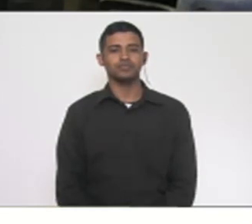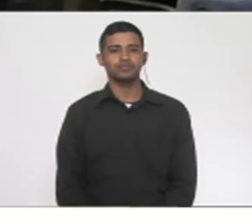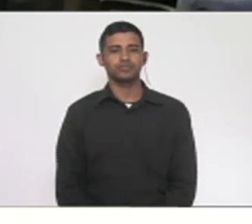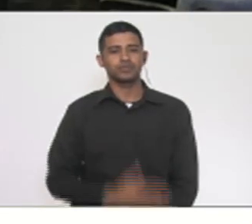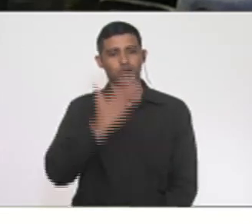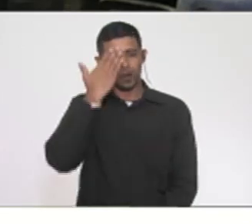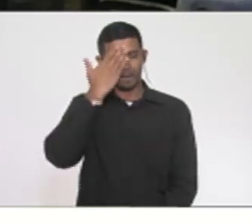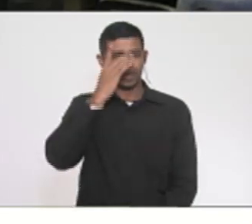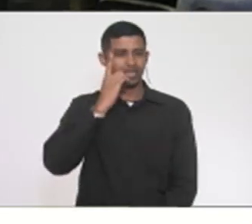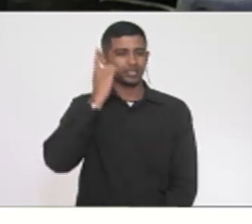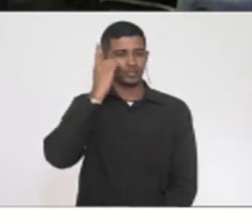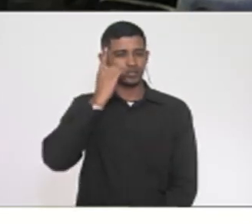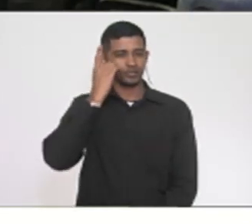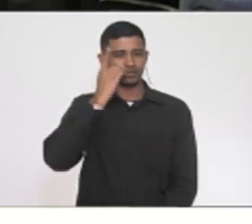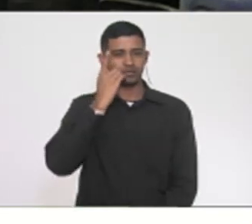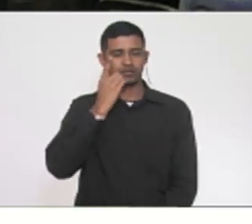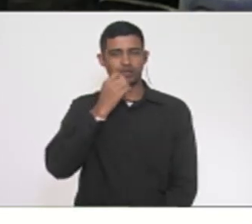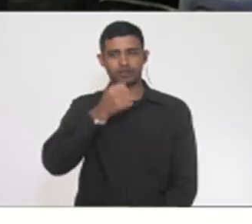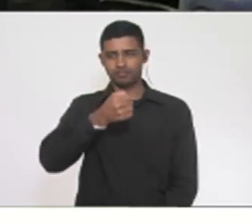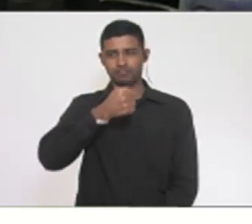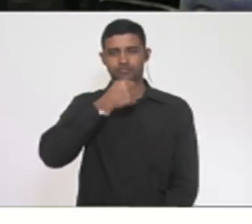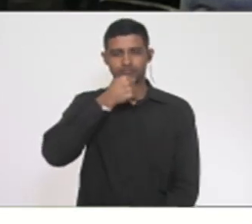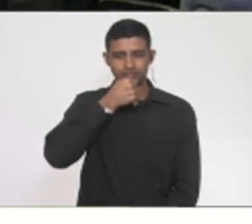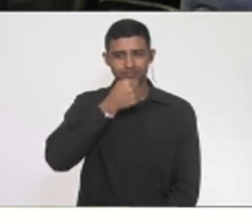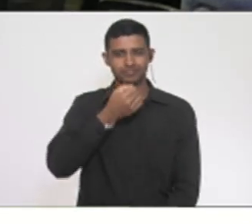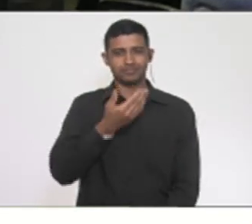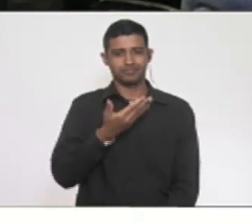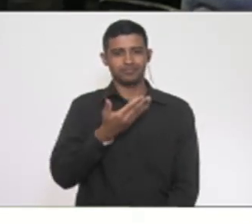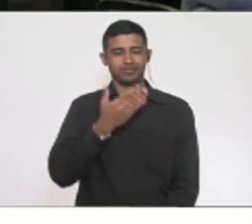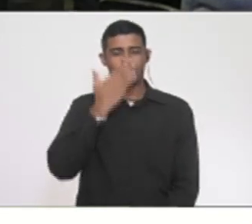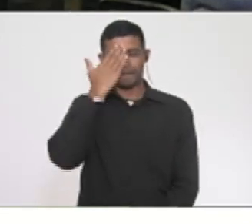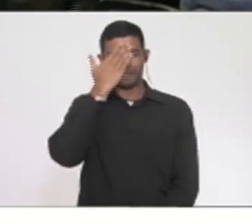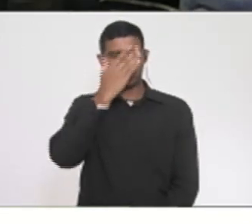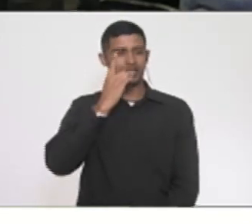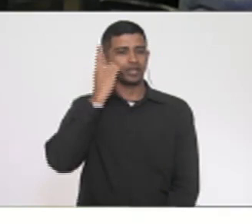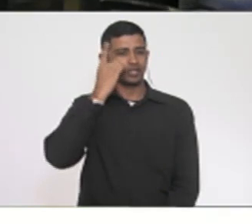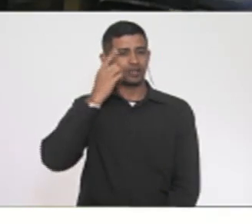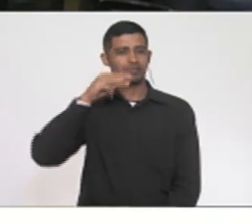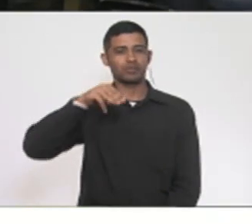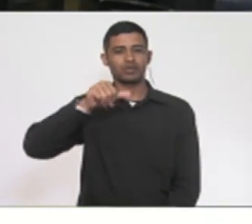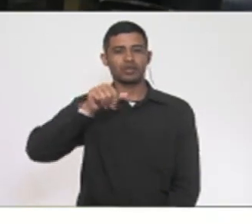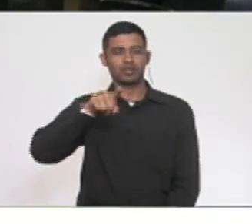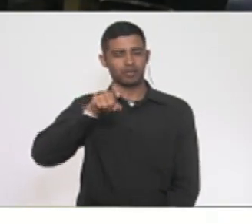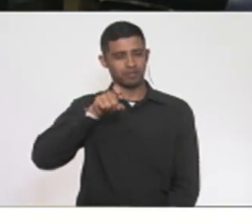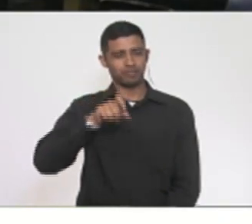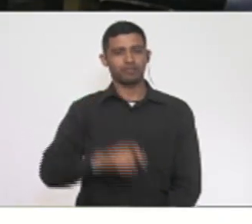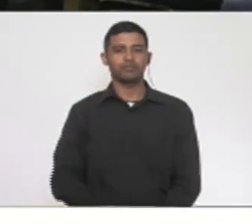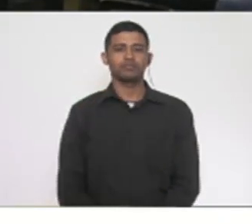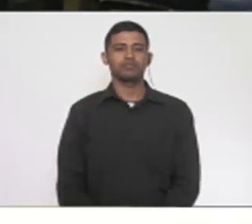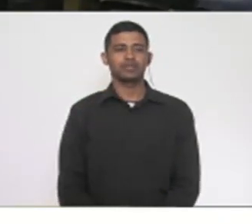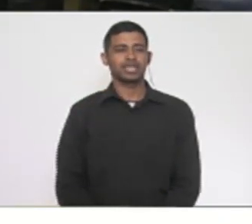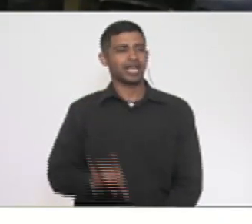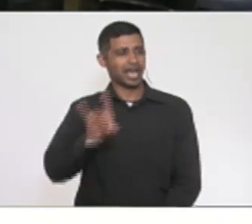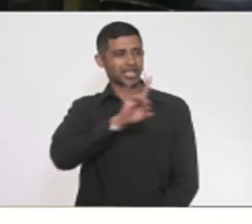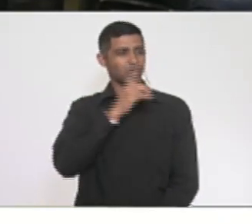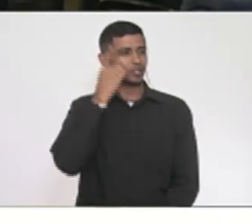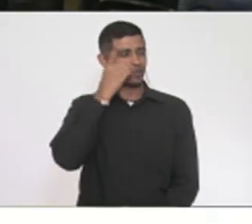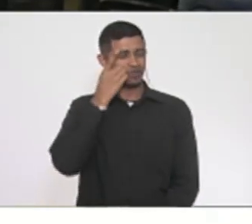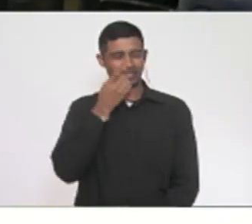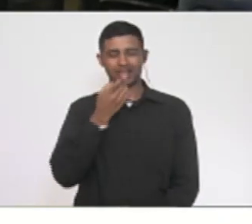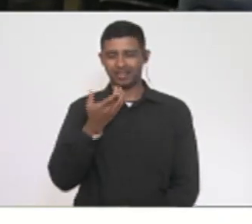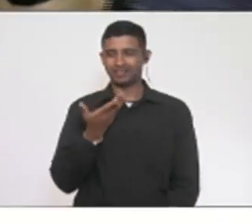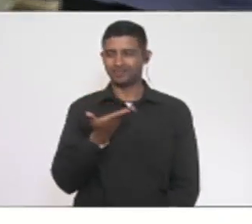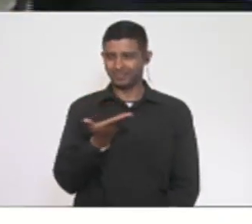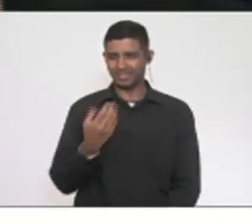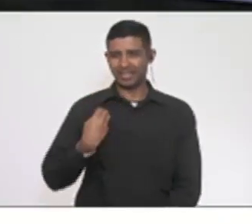Obrigado, deputado. Puxa um pouquinho mais para frente. Isso. Obrigado, deputado Max Lemos, demais deputados presentes, pelo convite à